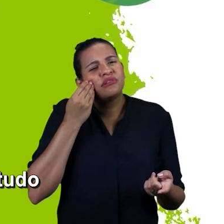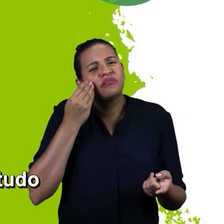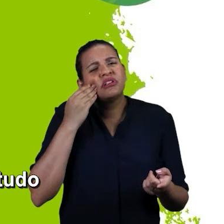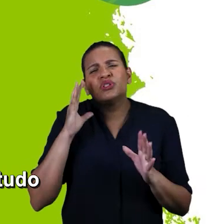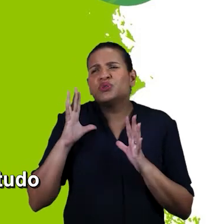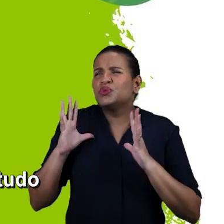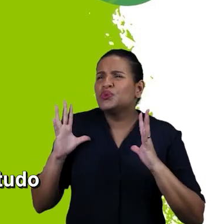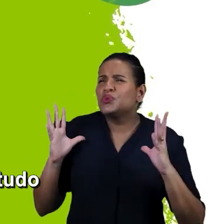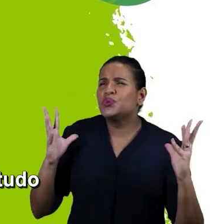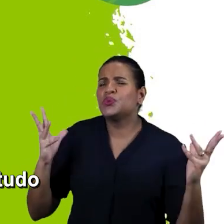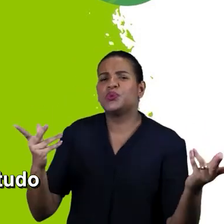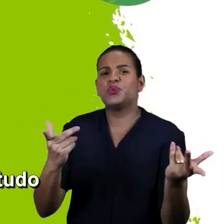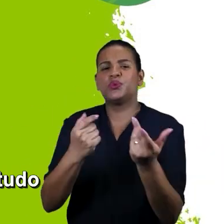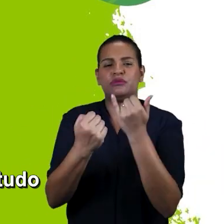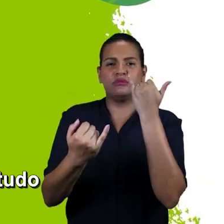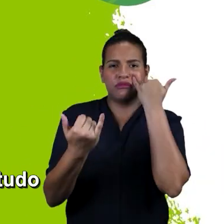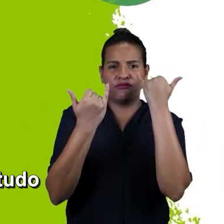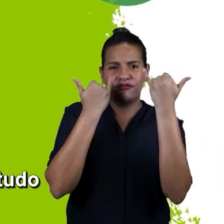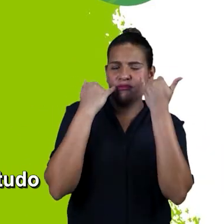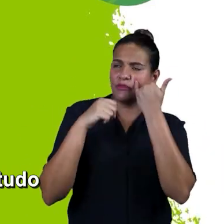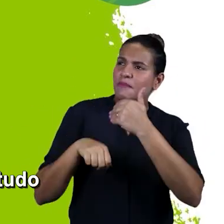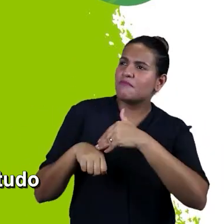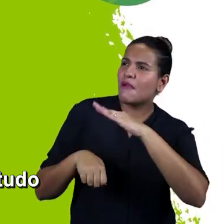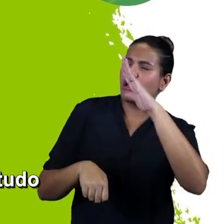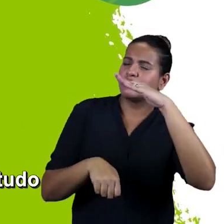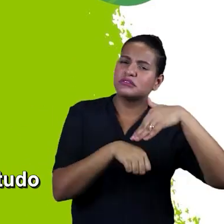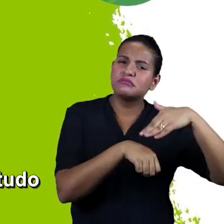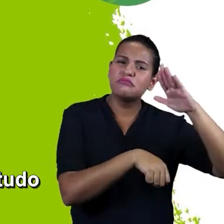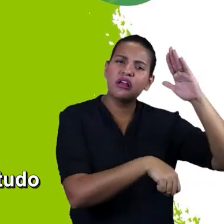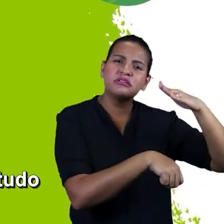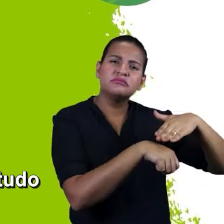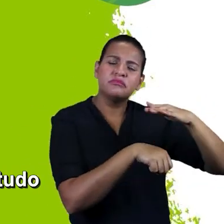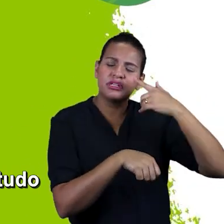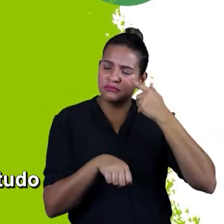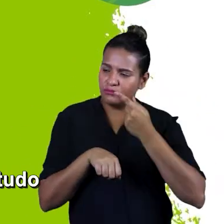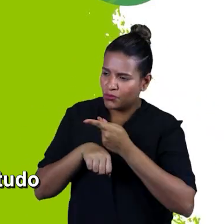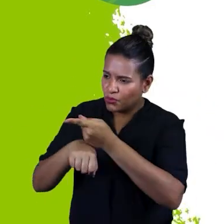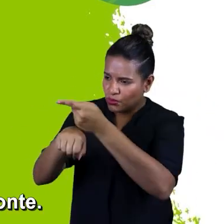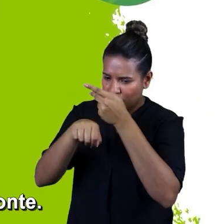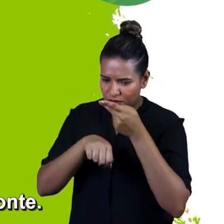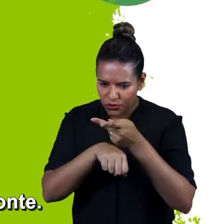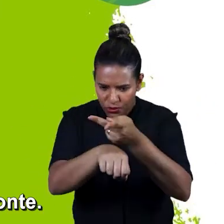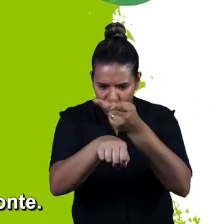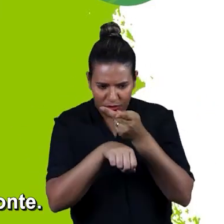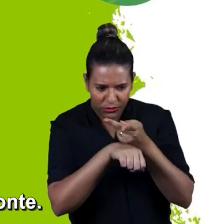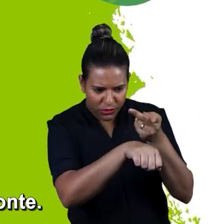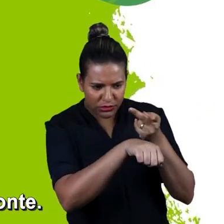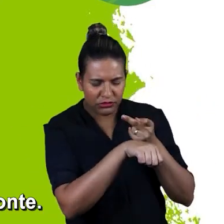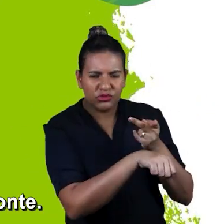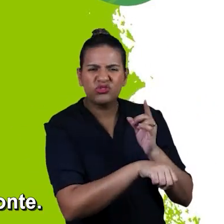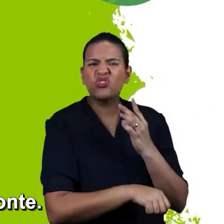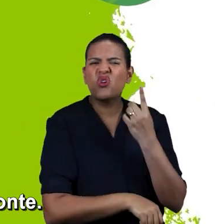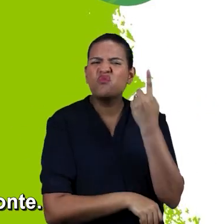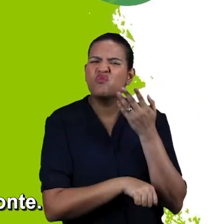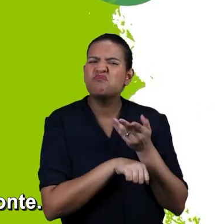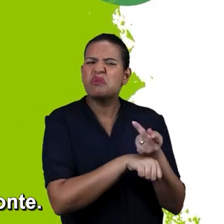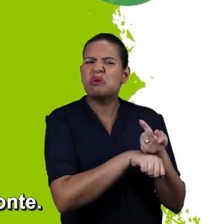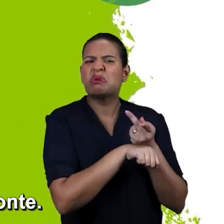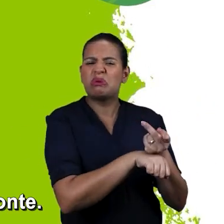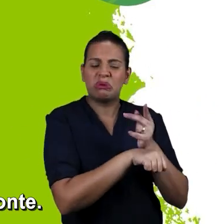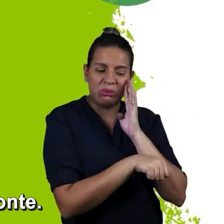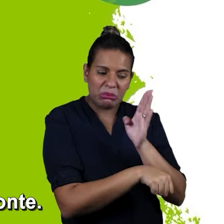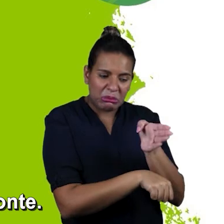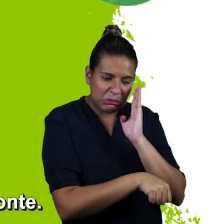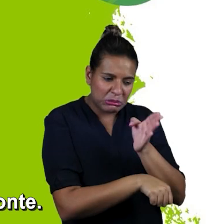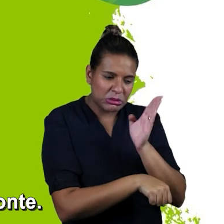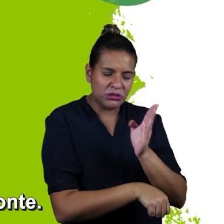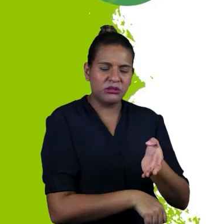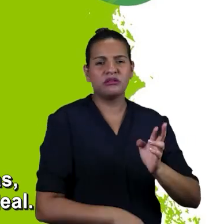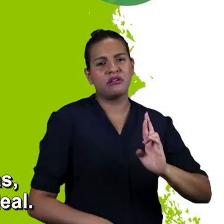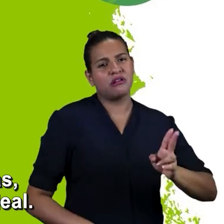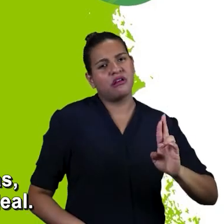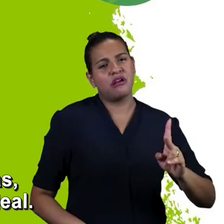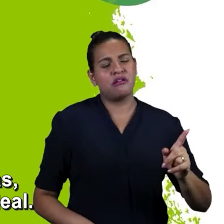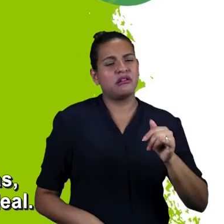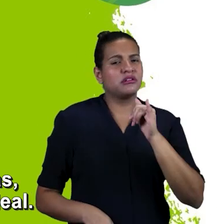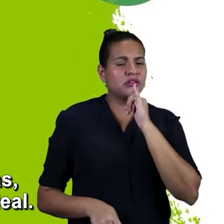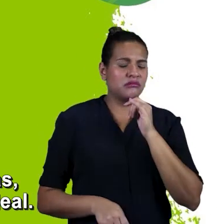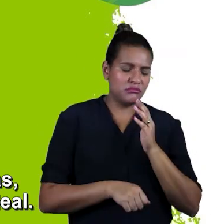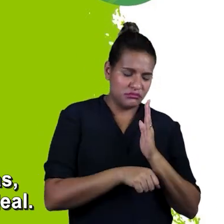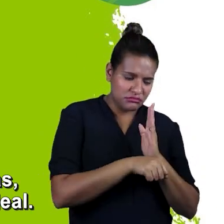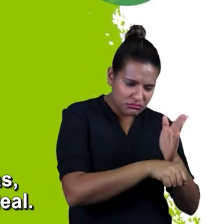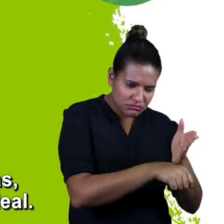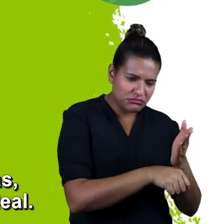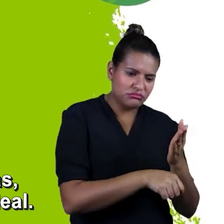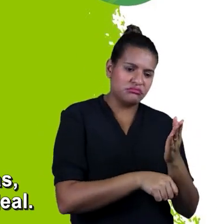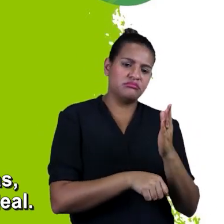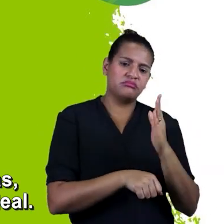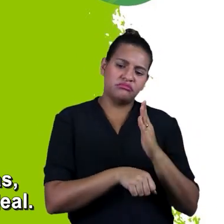Eu tento, na verdade, consumir um pouco de tudo para ter mais informação, porque não adianta nada você pegar uma coisa só de uma fonte. Você precisa de pegar